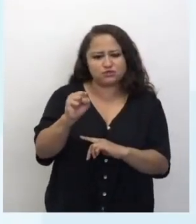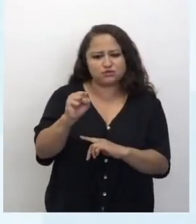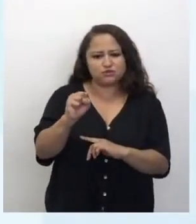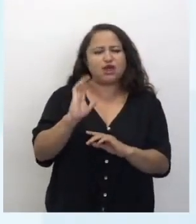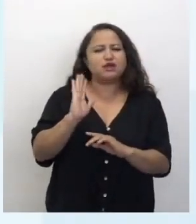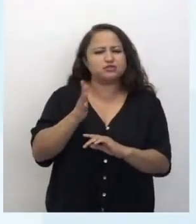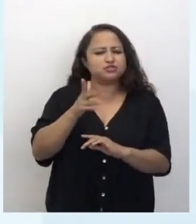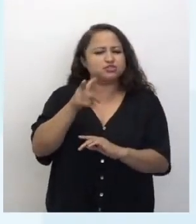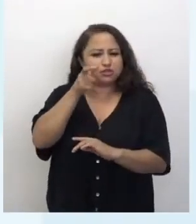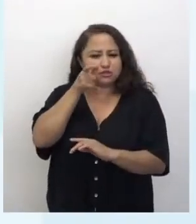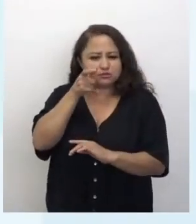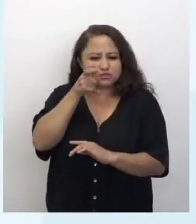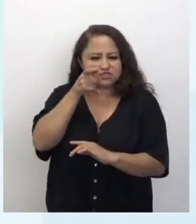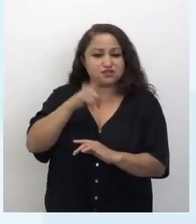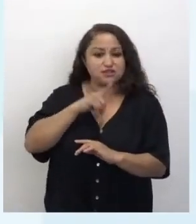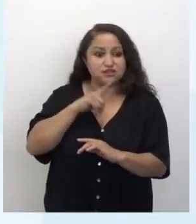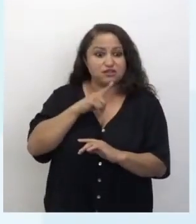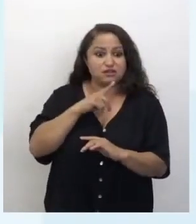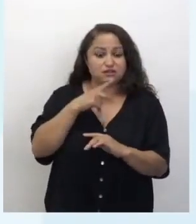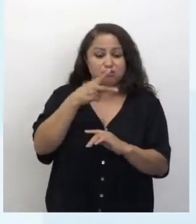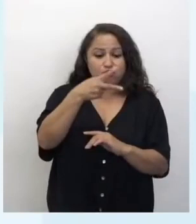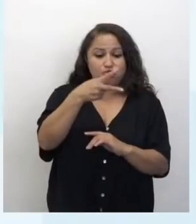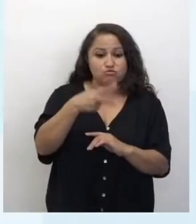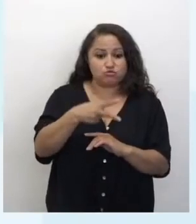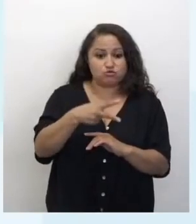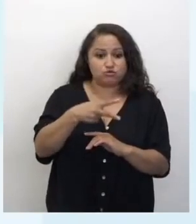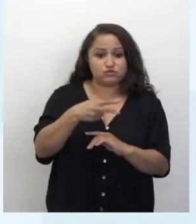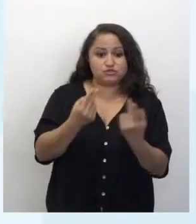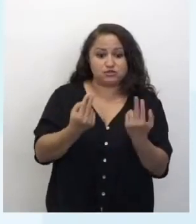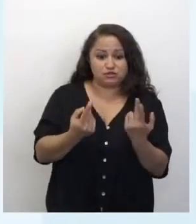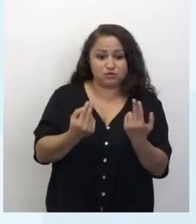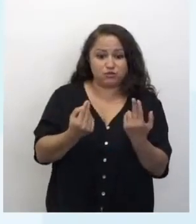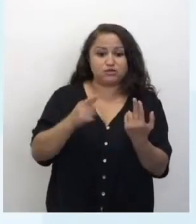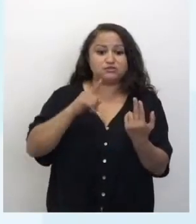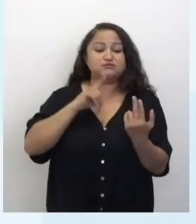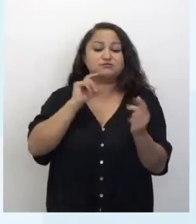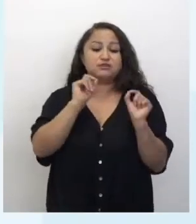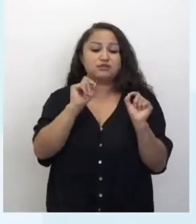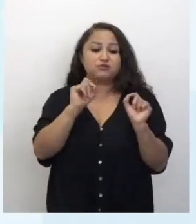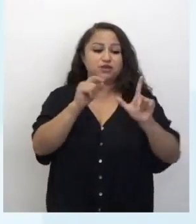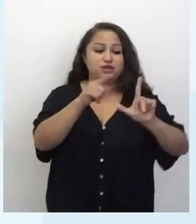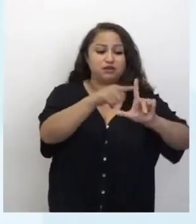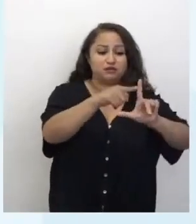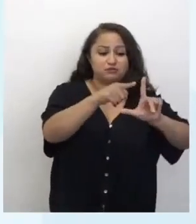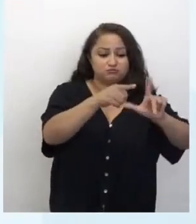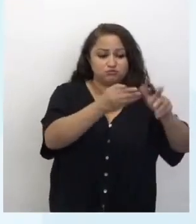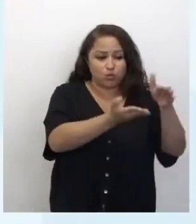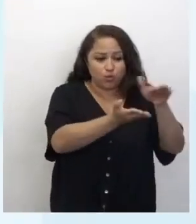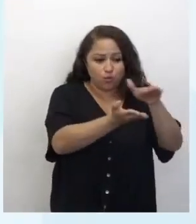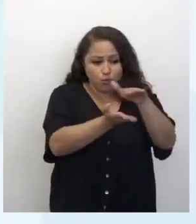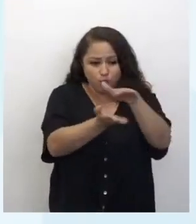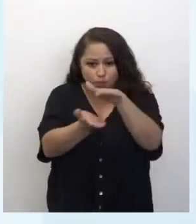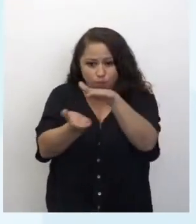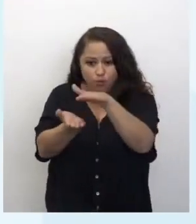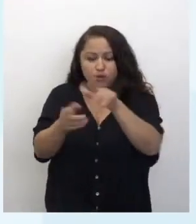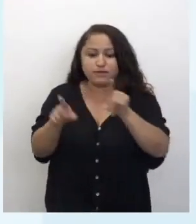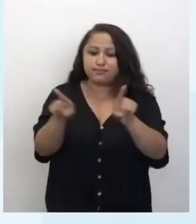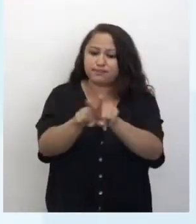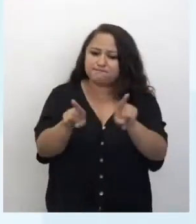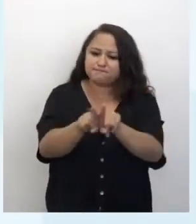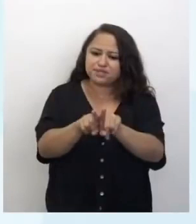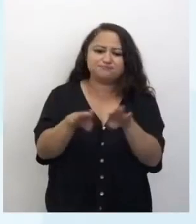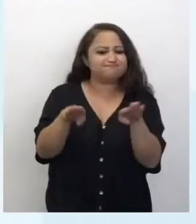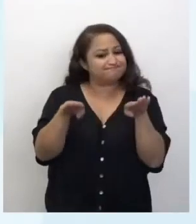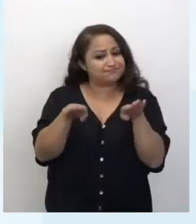2 pontinhos que estavam iguais. E o eixo de simetria também é o mesmo. Tá vendo? Muito